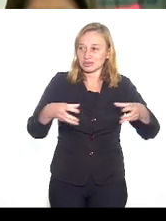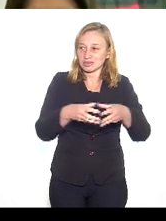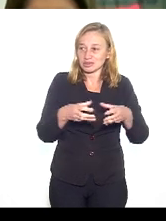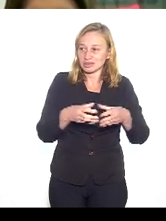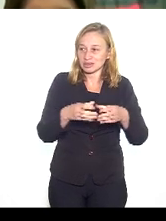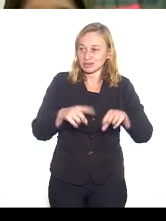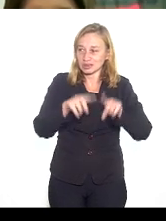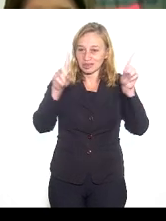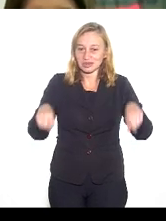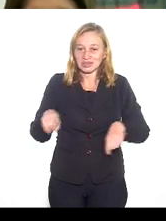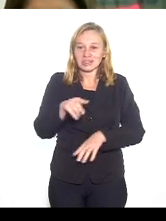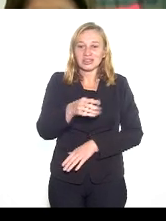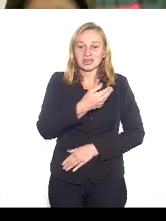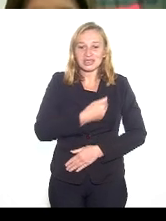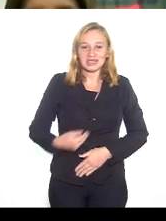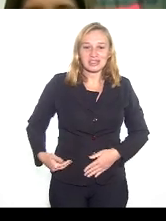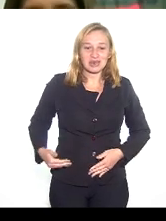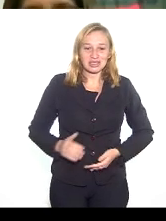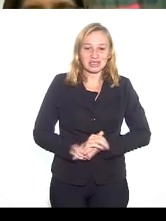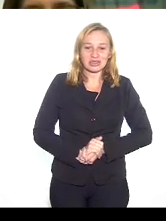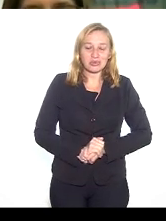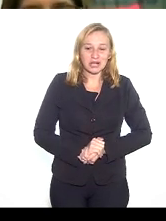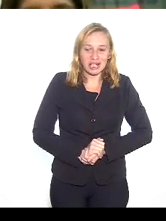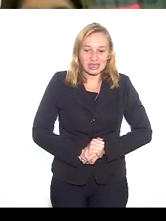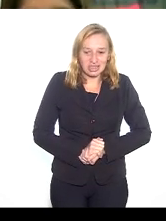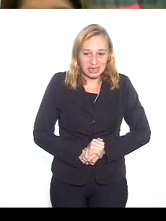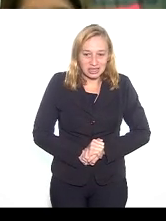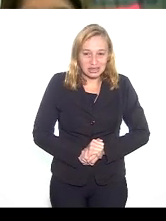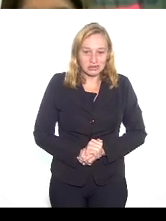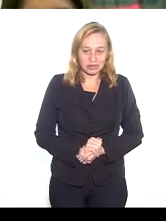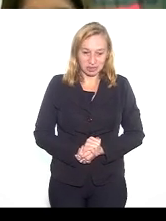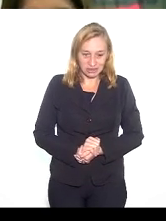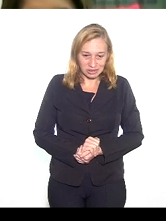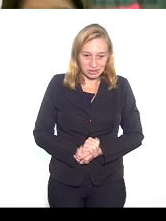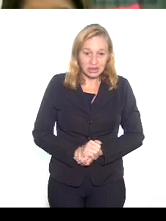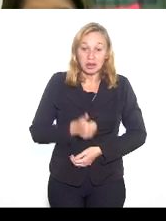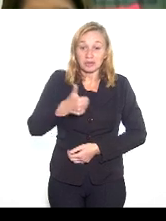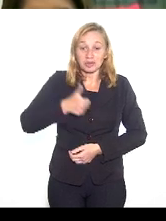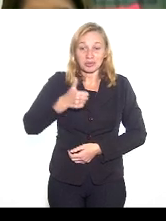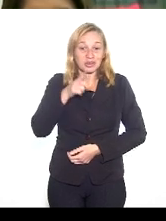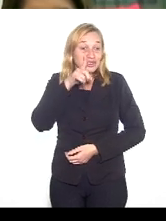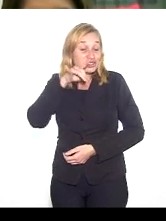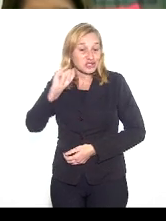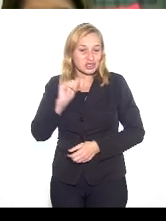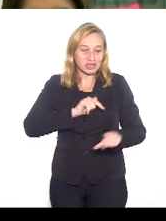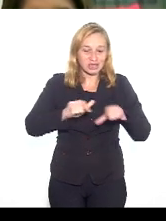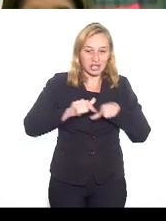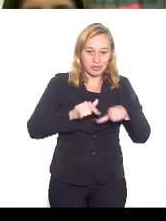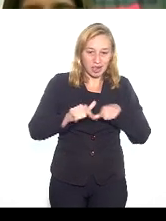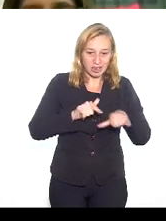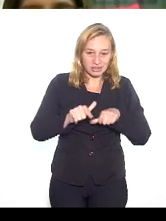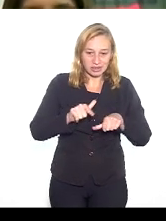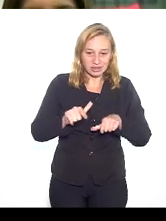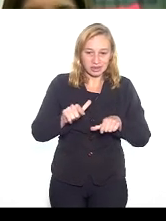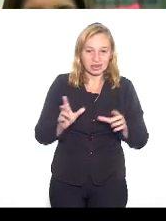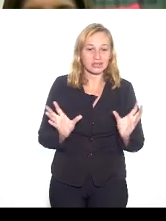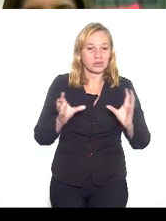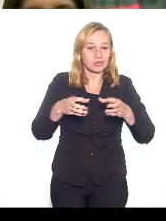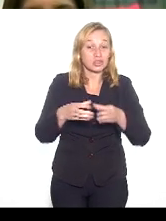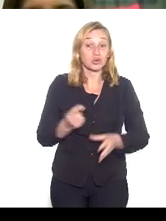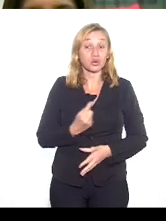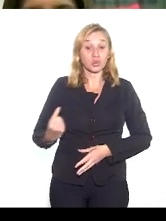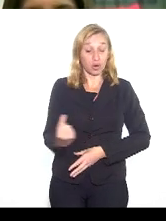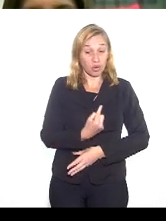Públicos. Dizer que o deputado Flávio Serafini, no primeiro dia do trabalho dessa comissão, deputada Marta Rocha,